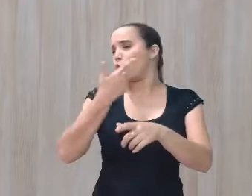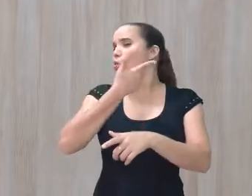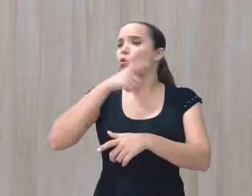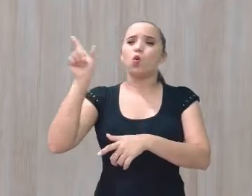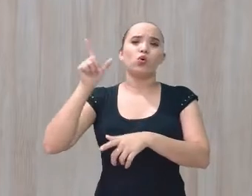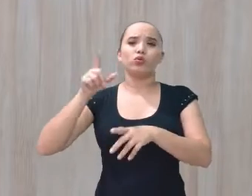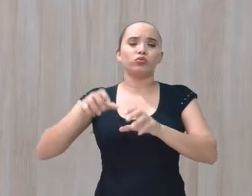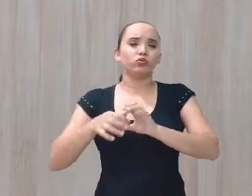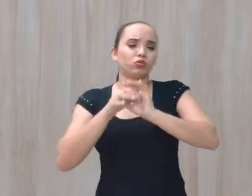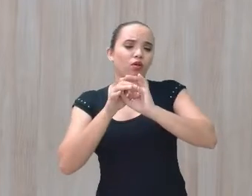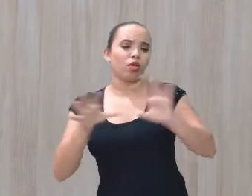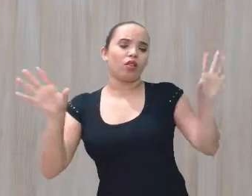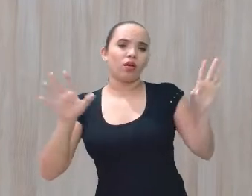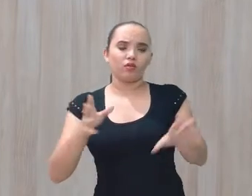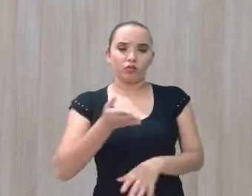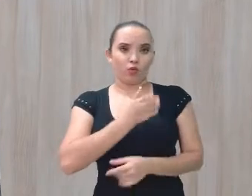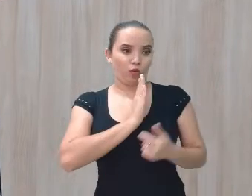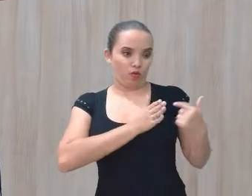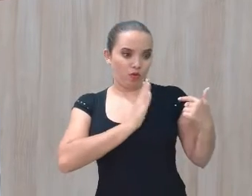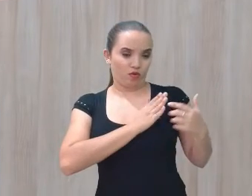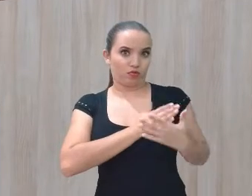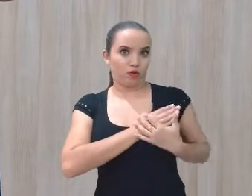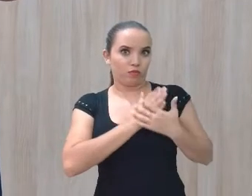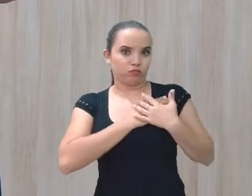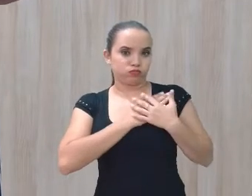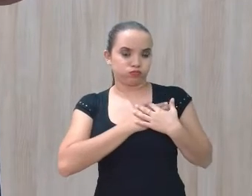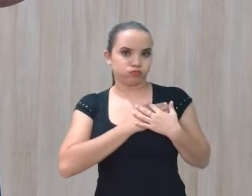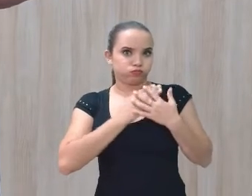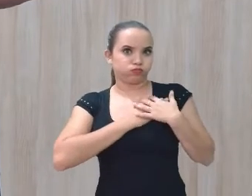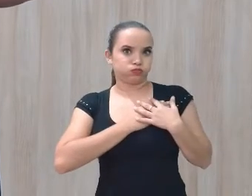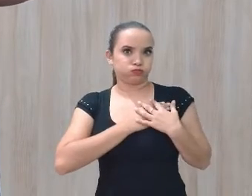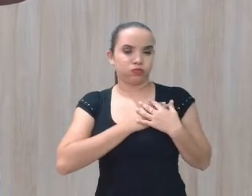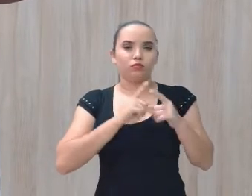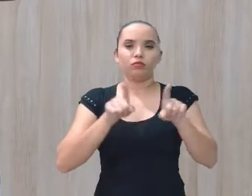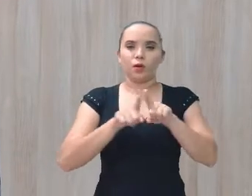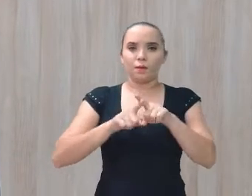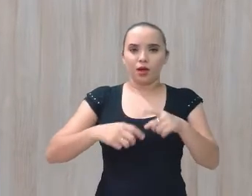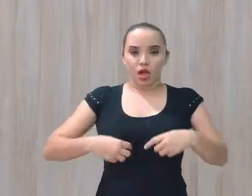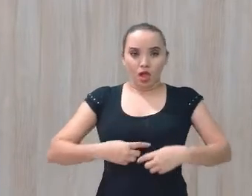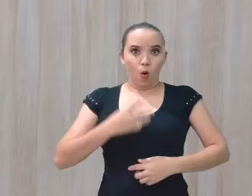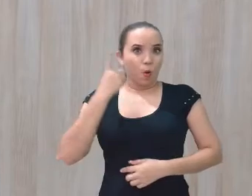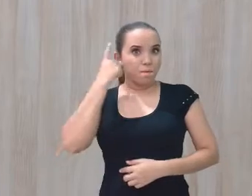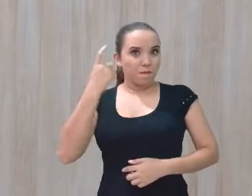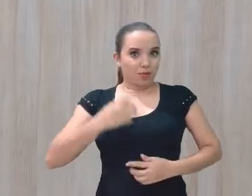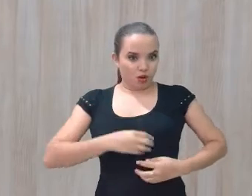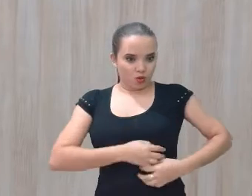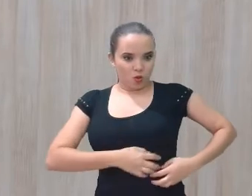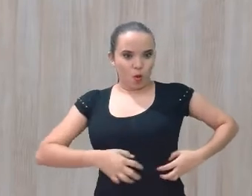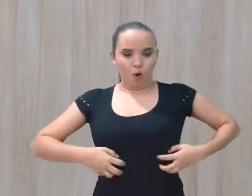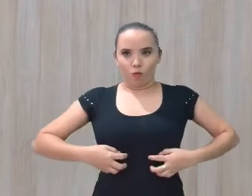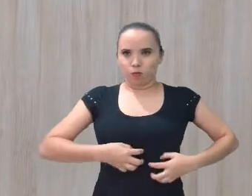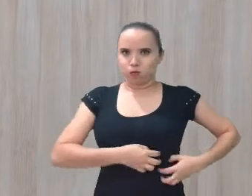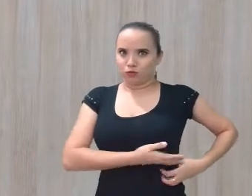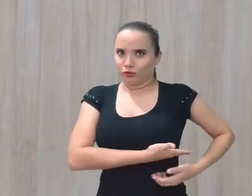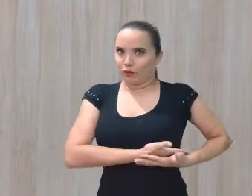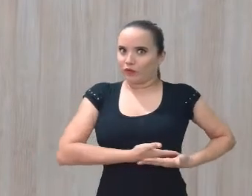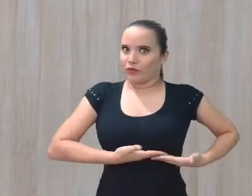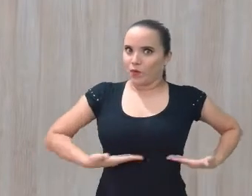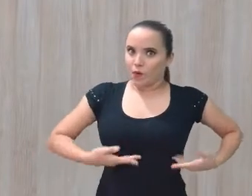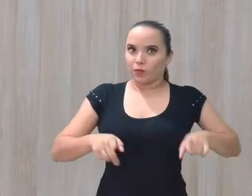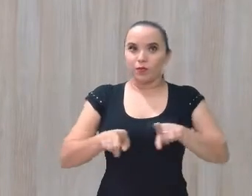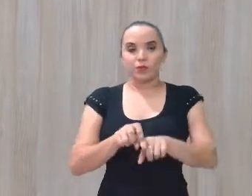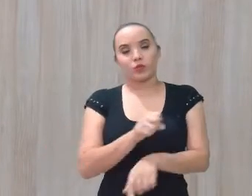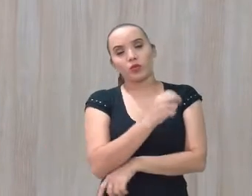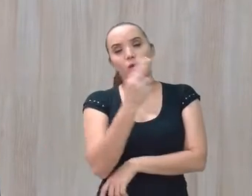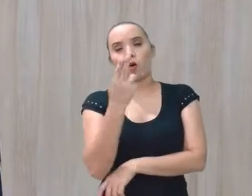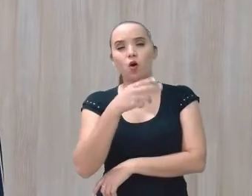involuntários, como a batida do nosso coração, o ronco do nosso estômago, ou quando a gente ronca, quando está